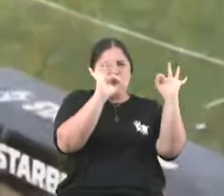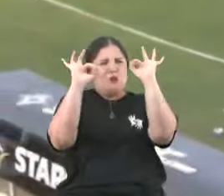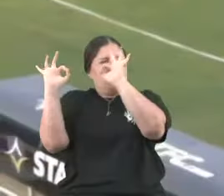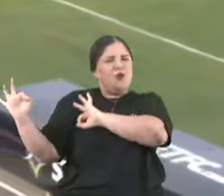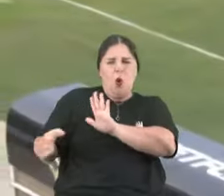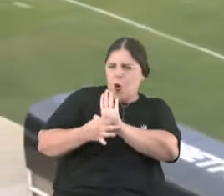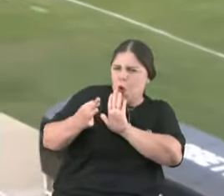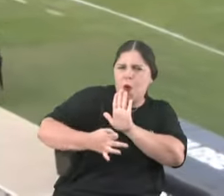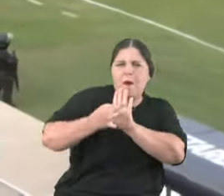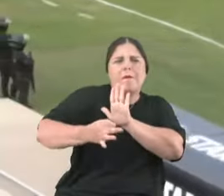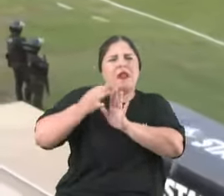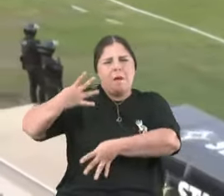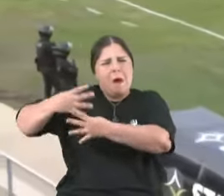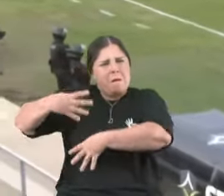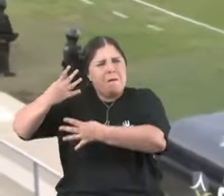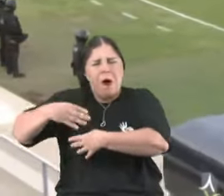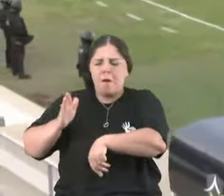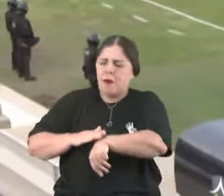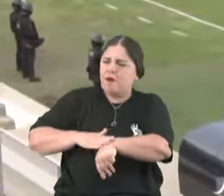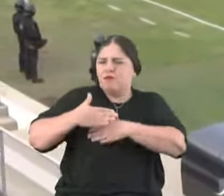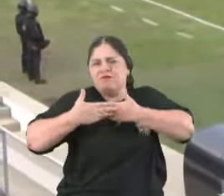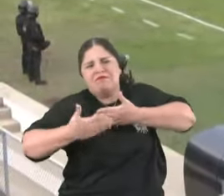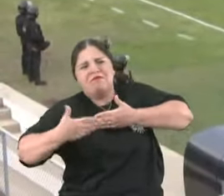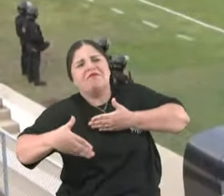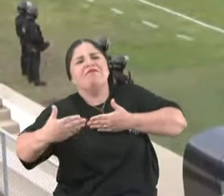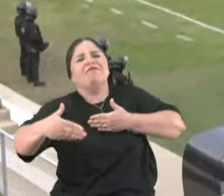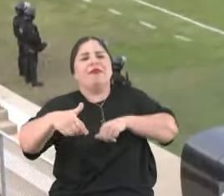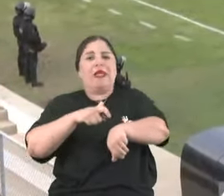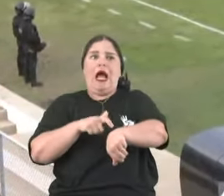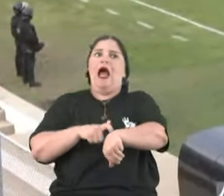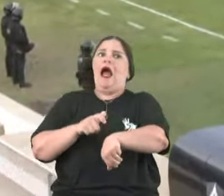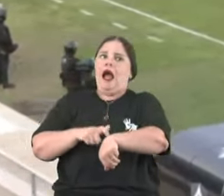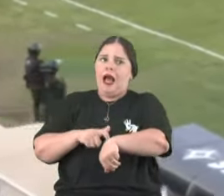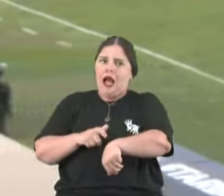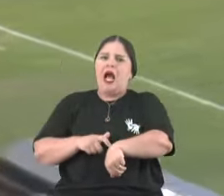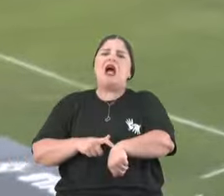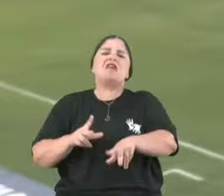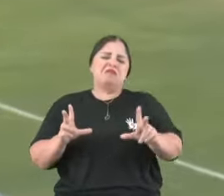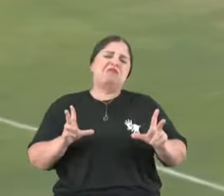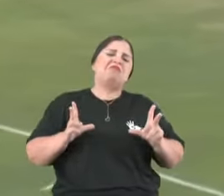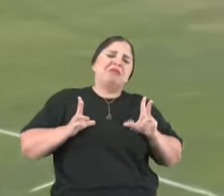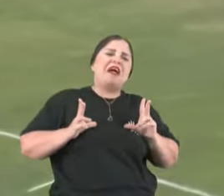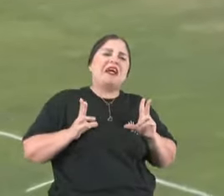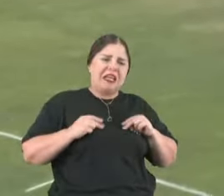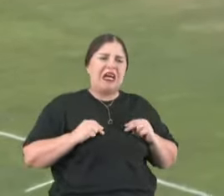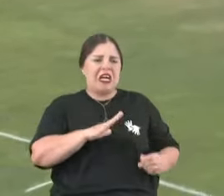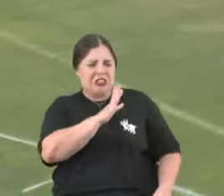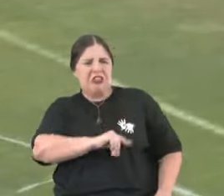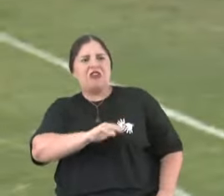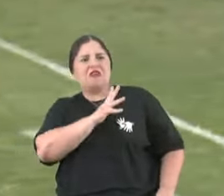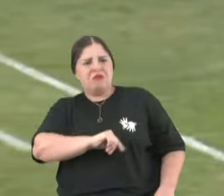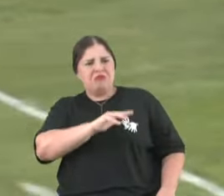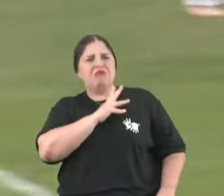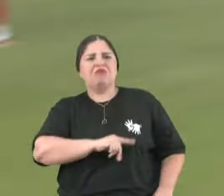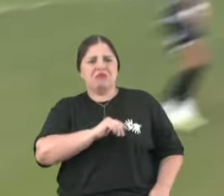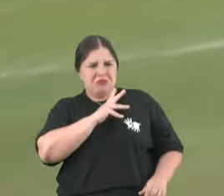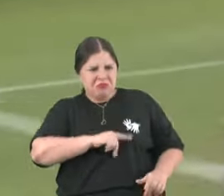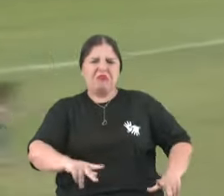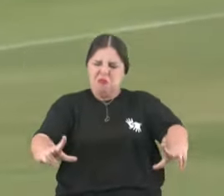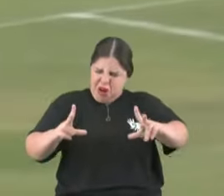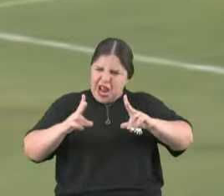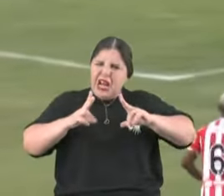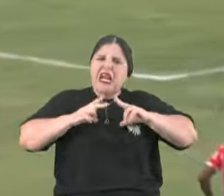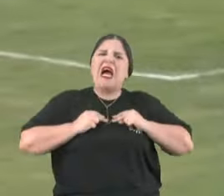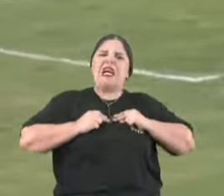Pelo arrastado do tempo, o adiantado da hora. Merecido o resultado para o CRB, Alberto? Merecido o resultado, porque o CRB